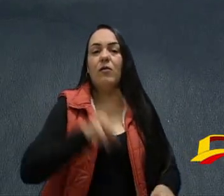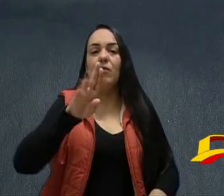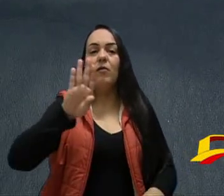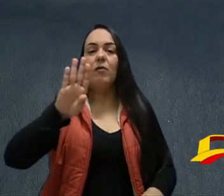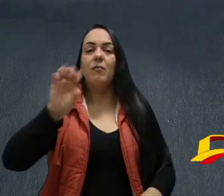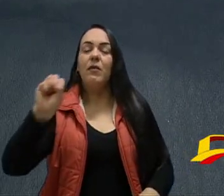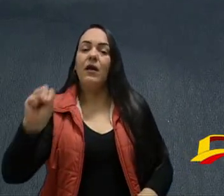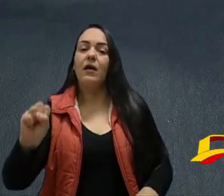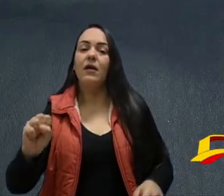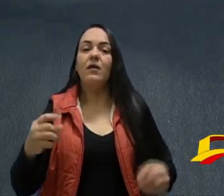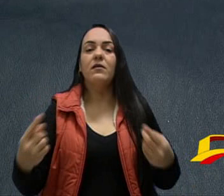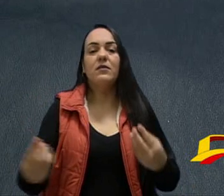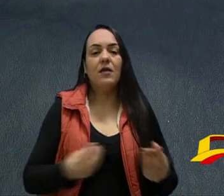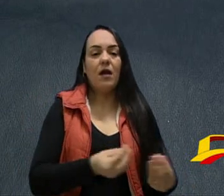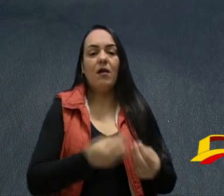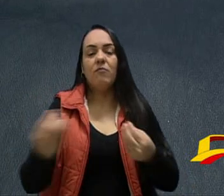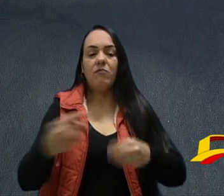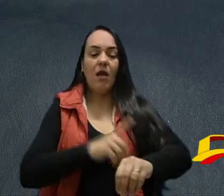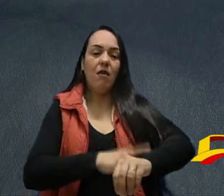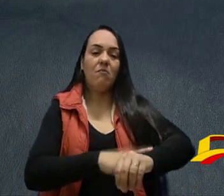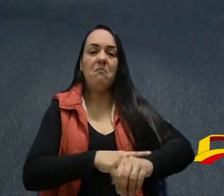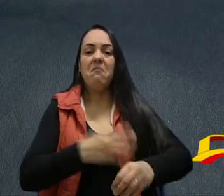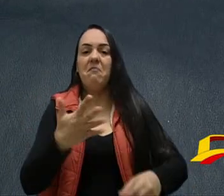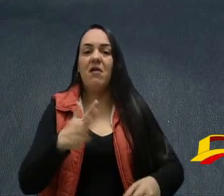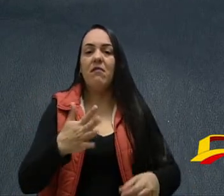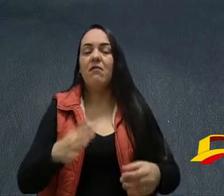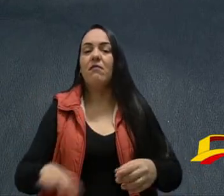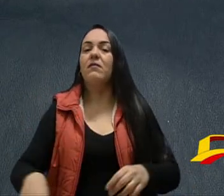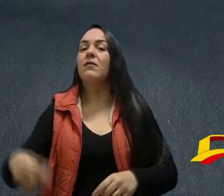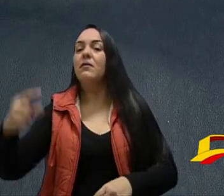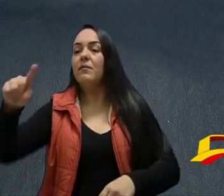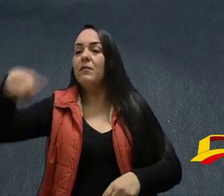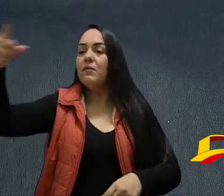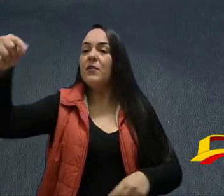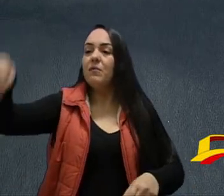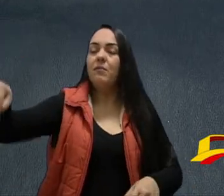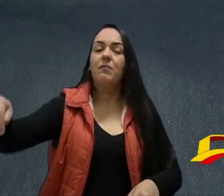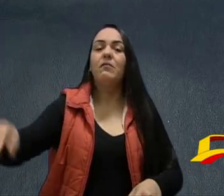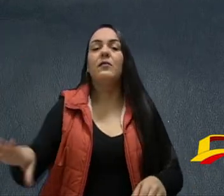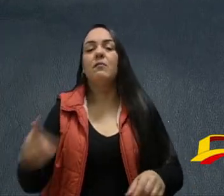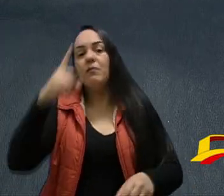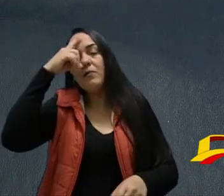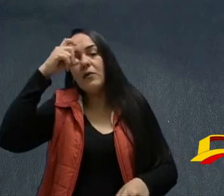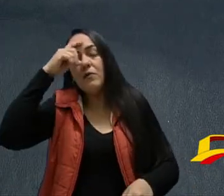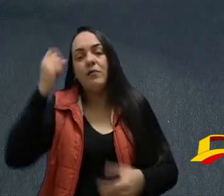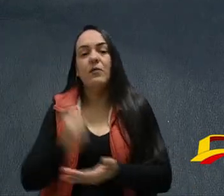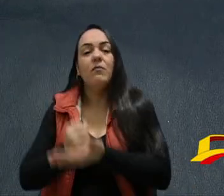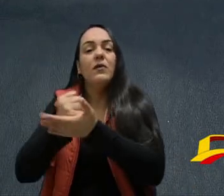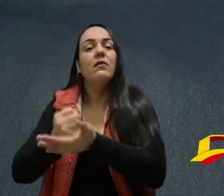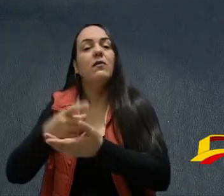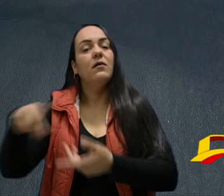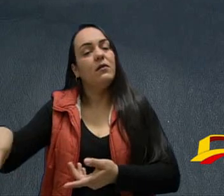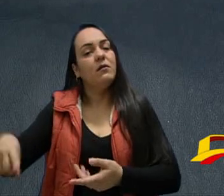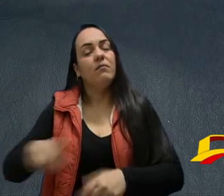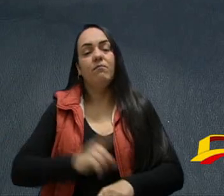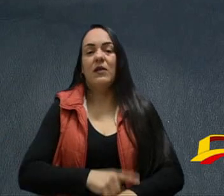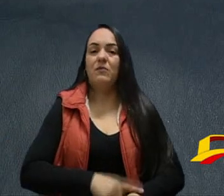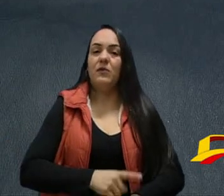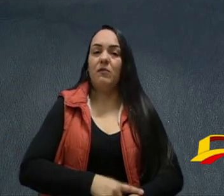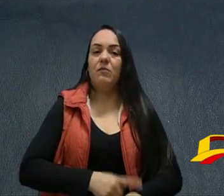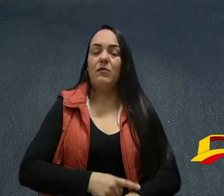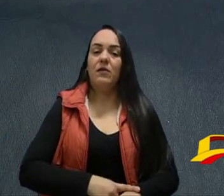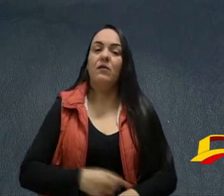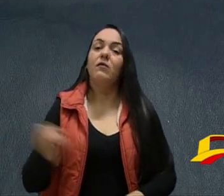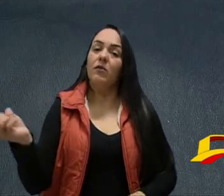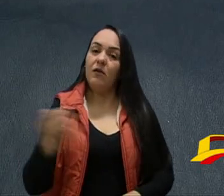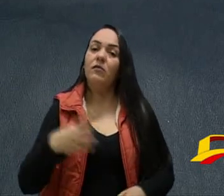unidade básica de saúde e hospital de campanha tá para apoiar o esse momento aí na